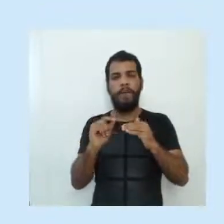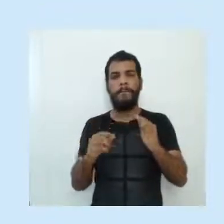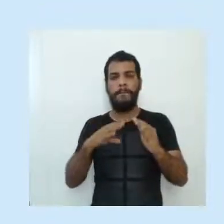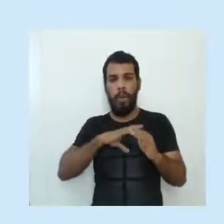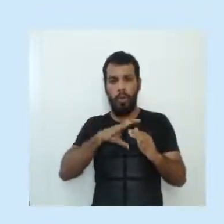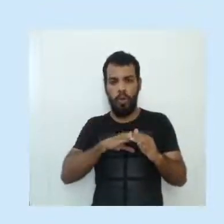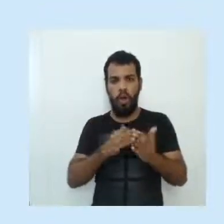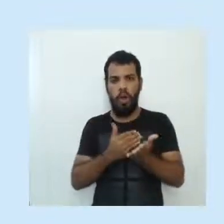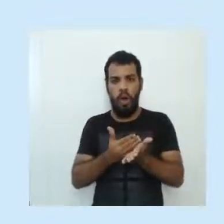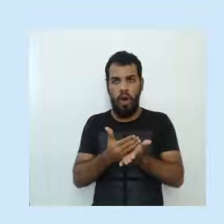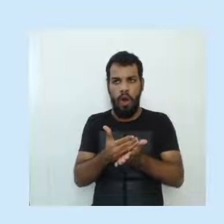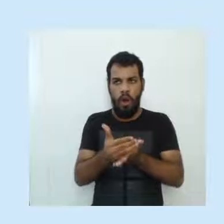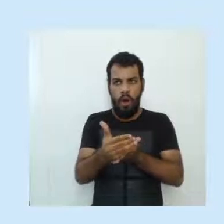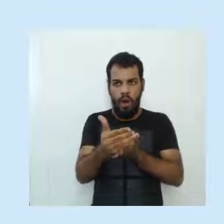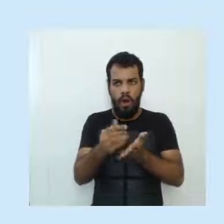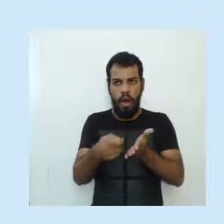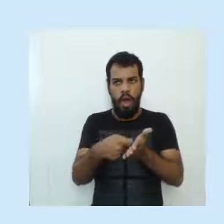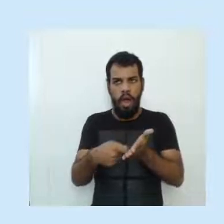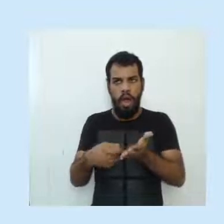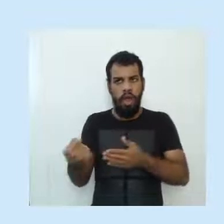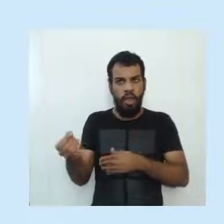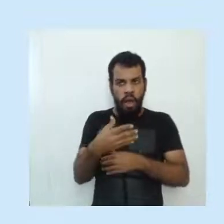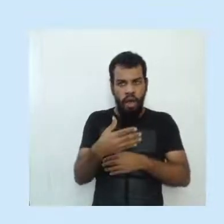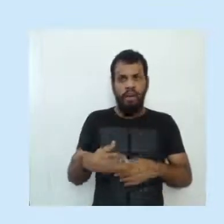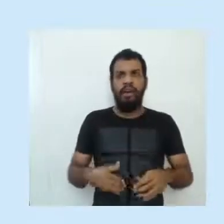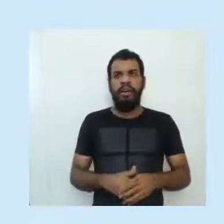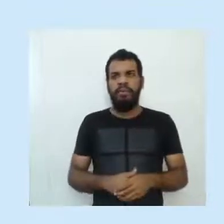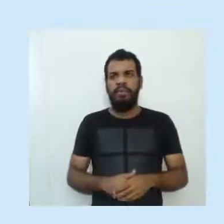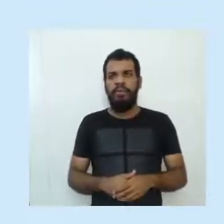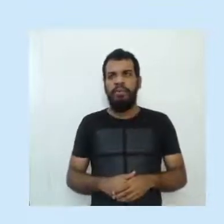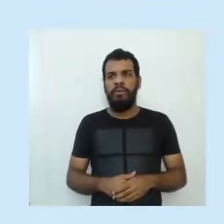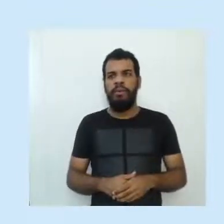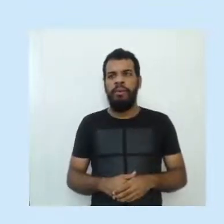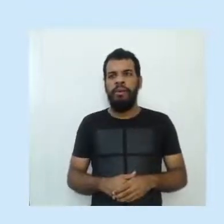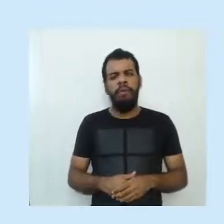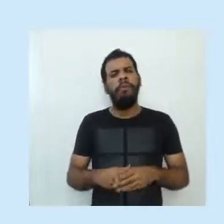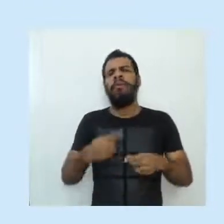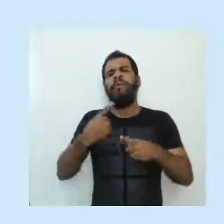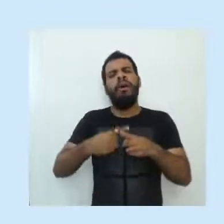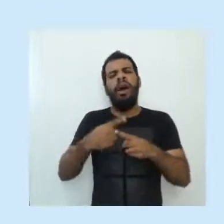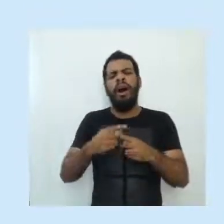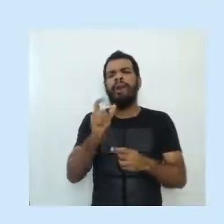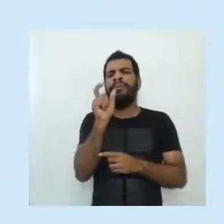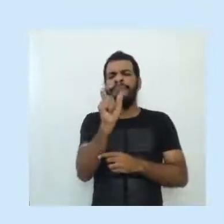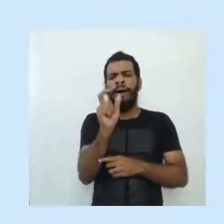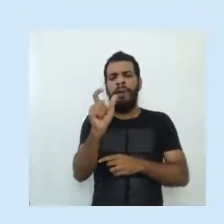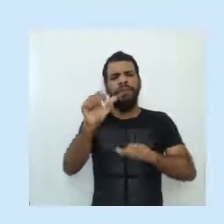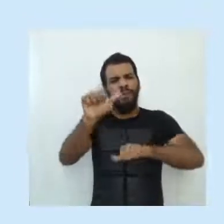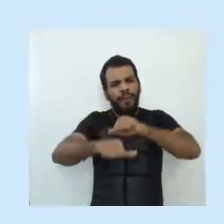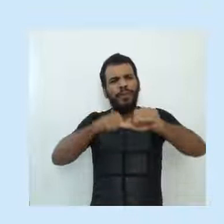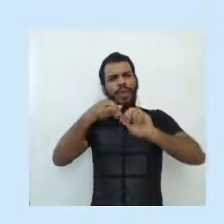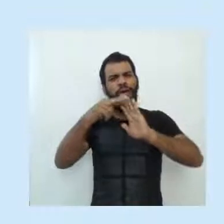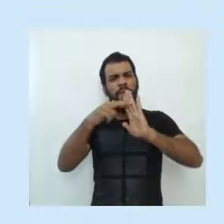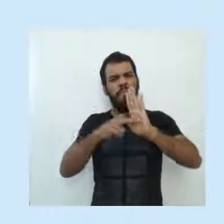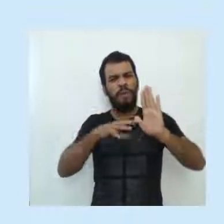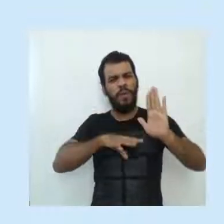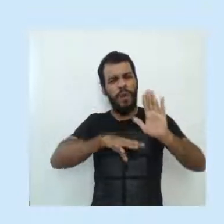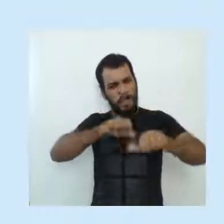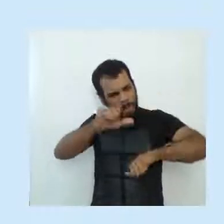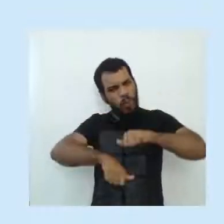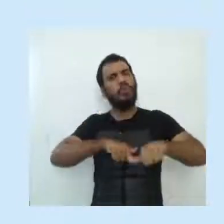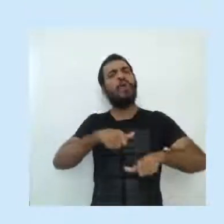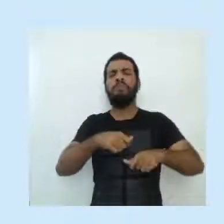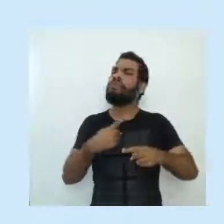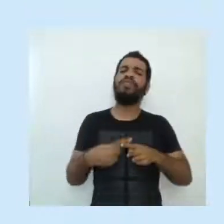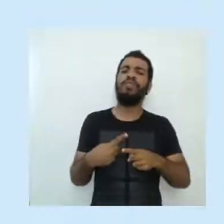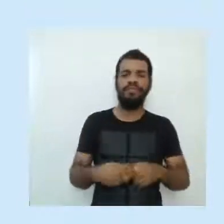nosso idioma, na nossa escrita, e o porquê dessa reforma, desse acordo ortográfico. Bem, sabendo disso, vou dar um tempinho